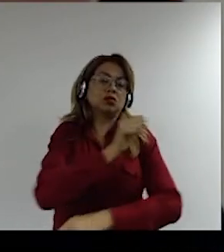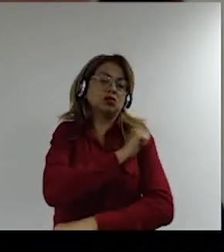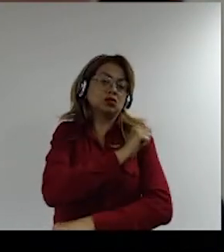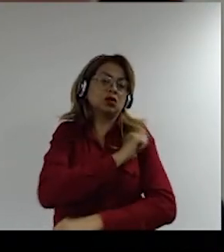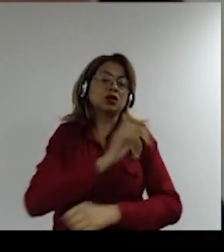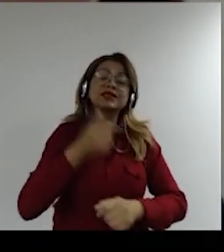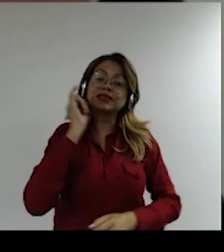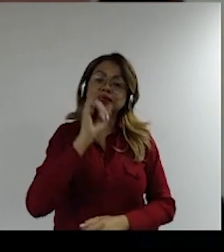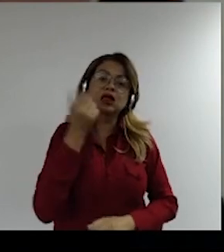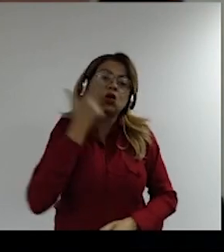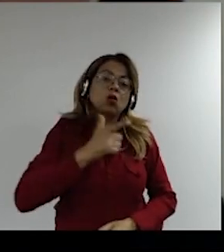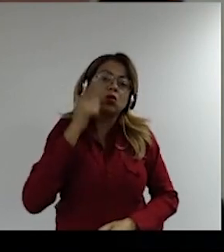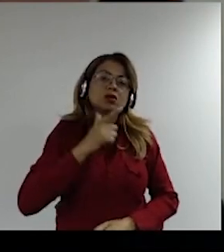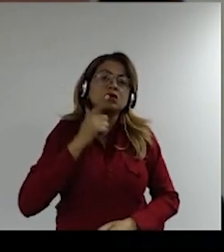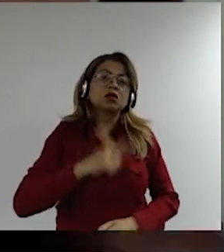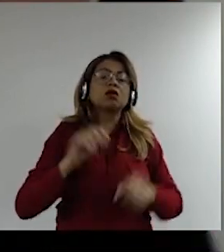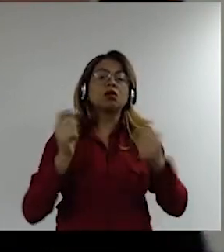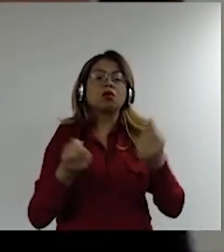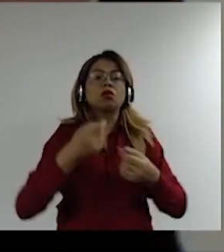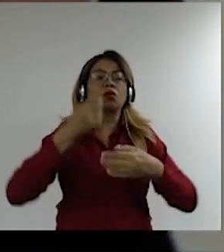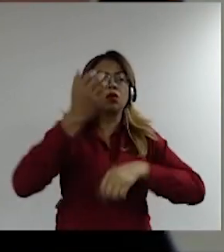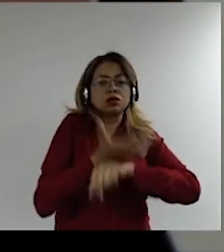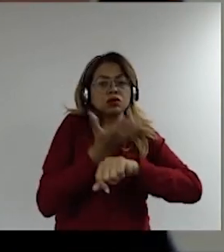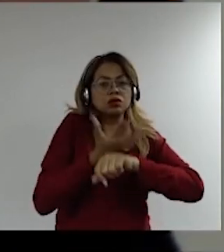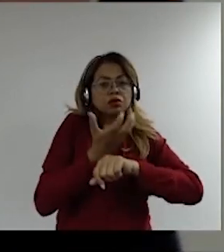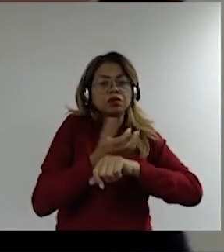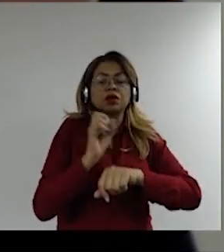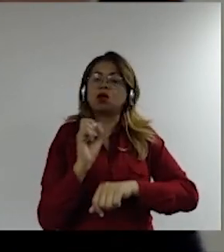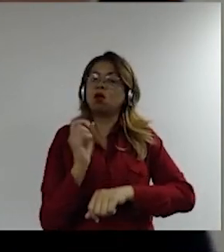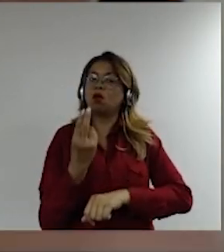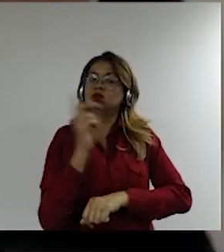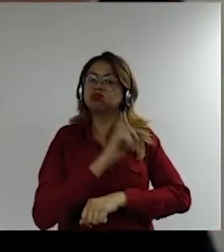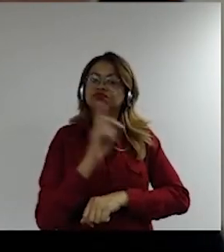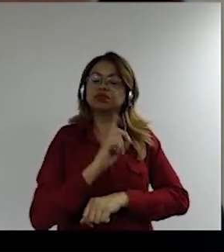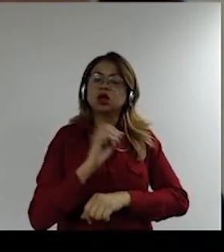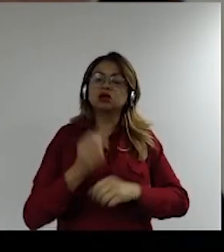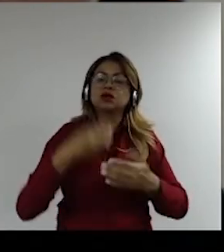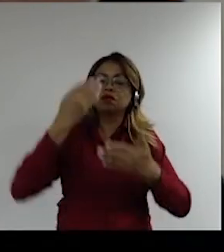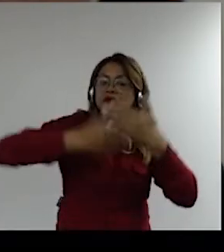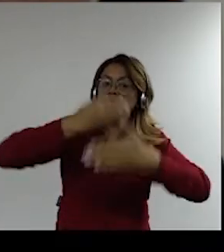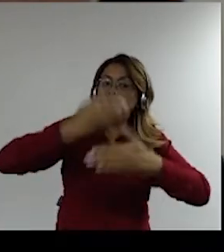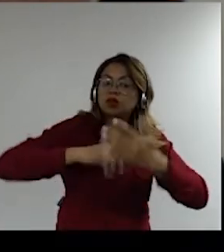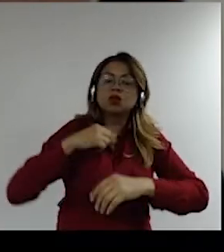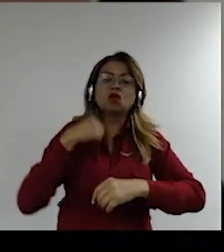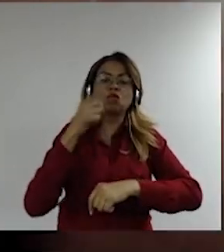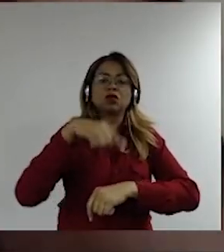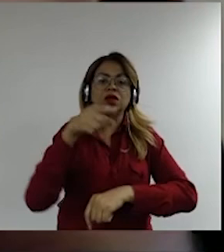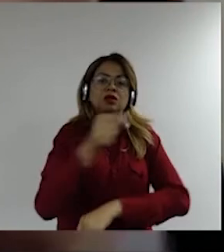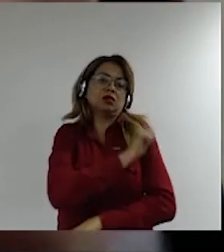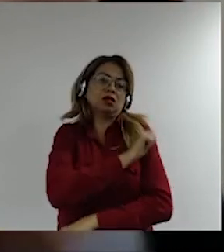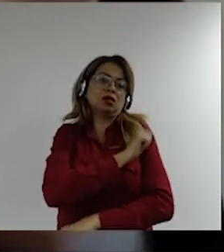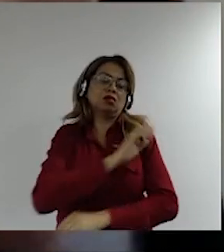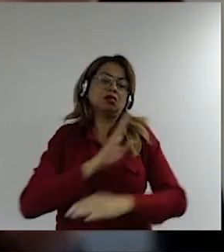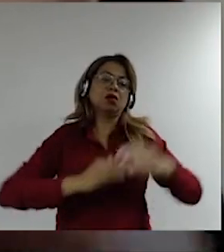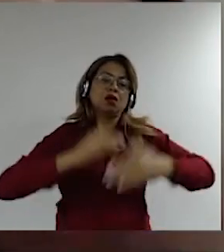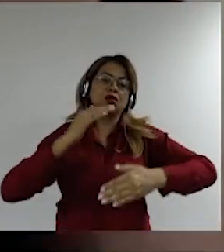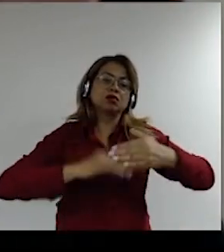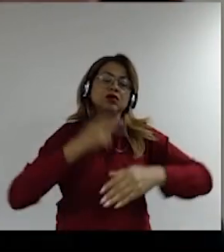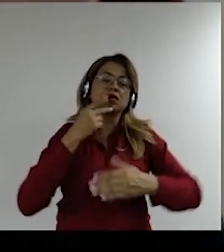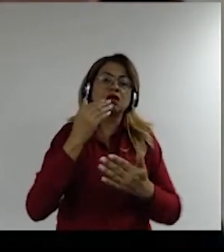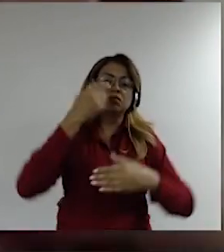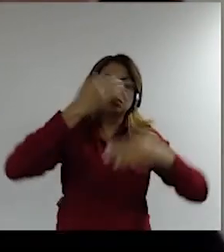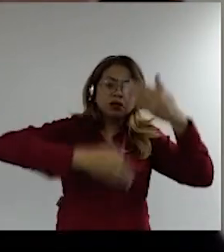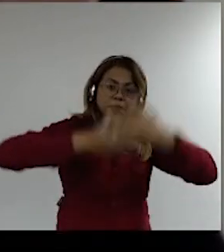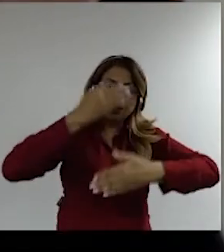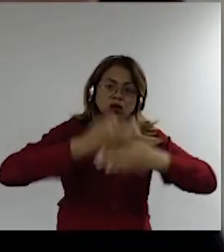se ele conseguiu êxito na disciplina ou não conseguiu êxito na disciplina, se quando você aplica uma prova para esse estudante, essa prova muito